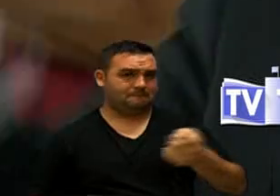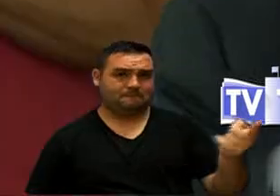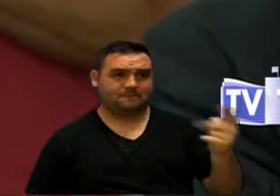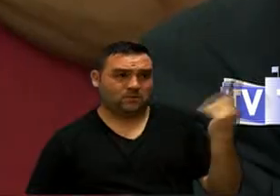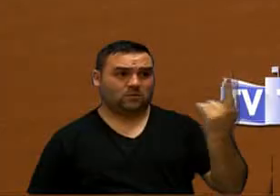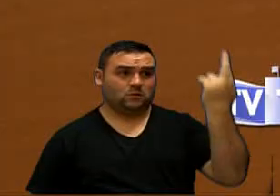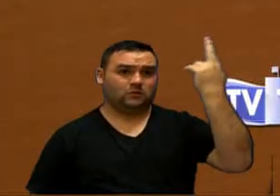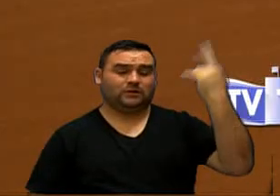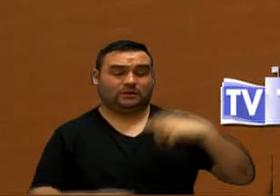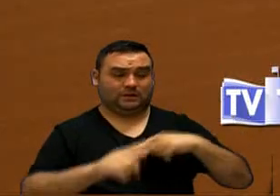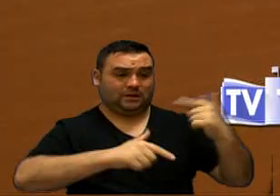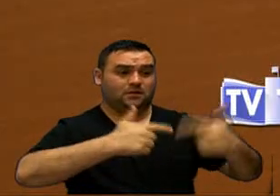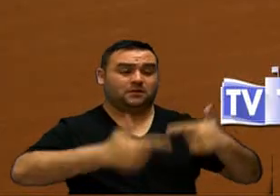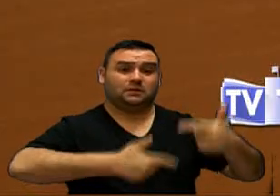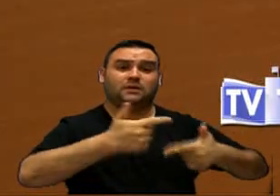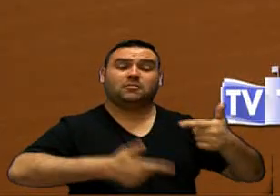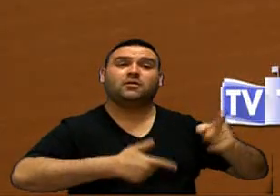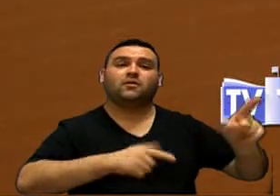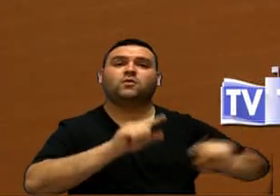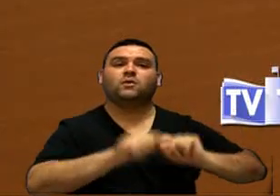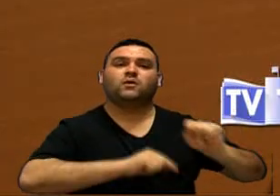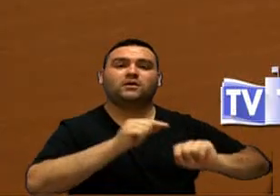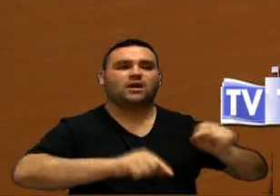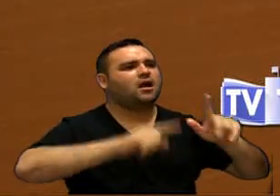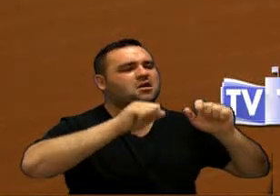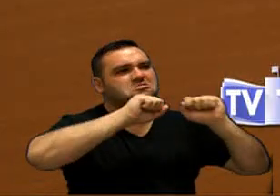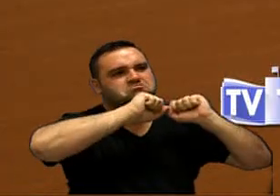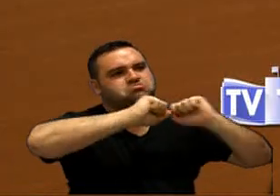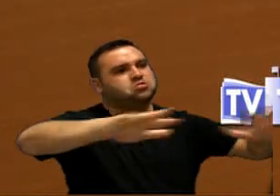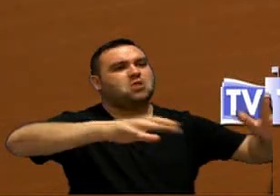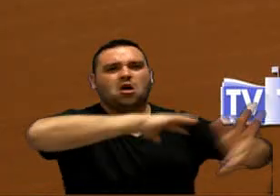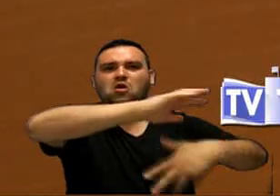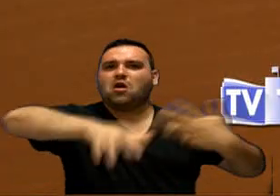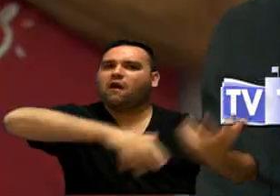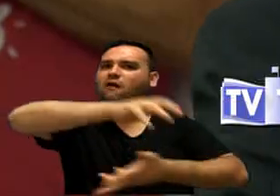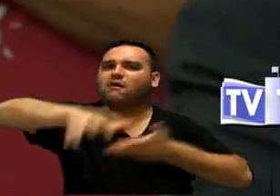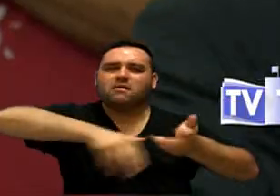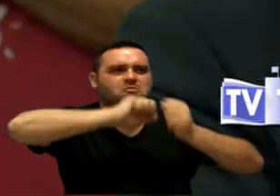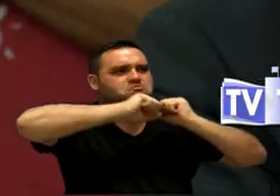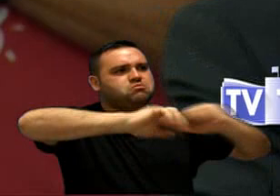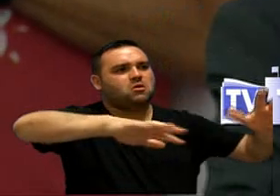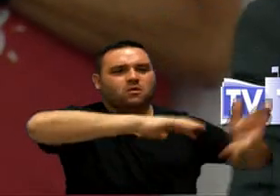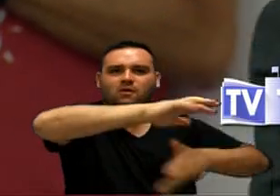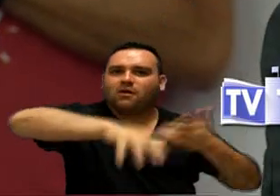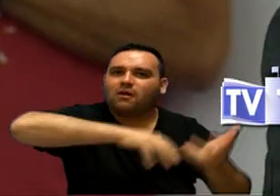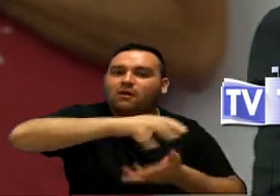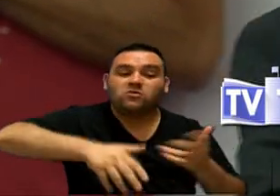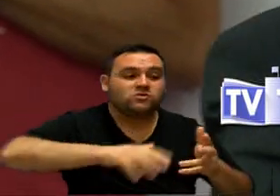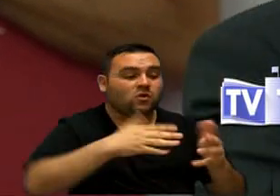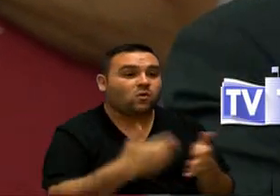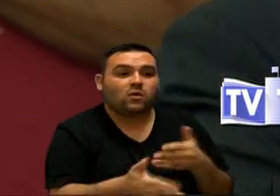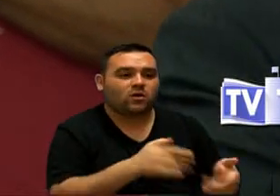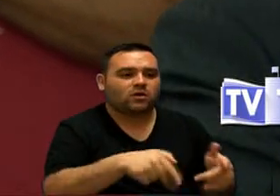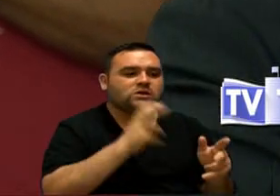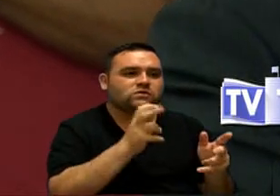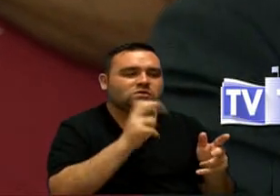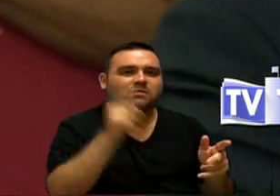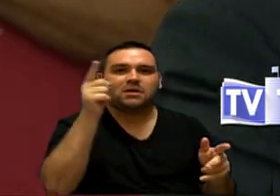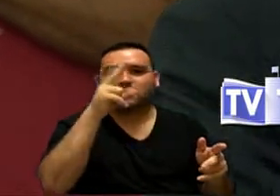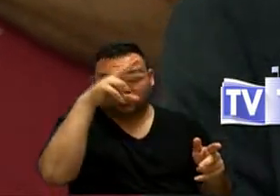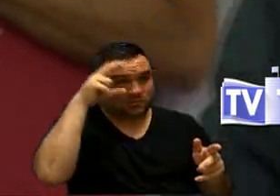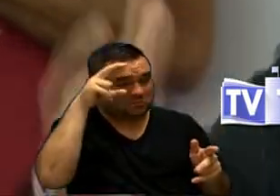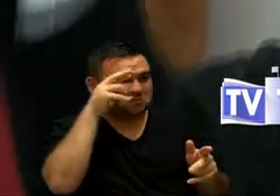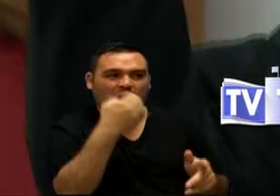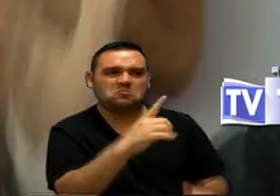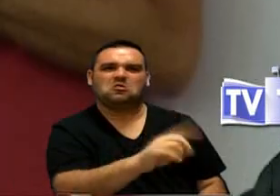O Manga está fazendo um trabalho de... apregoar o caos, é o mensageiro do caos. Tudo que se fizer na cidade não presta. Sabe por